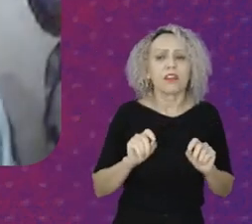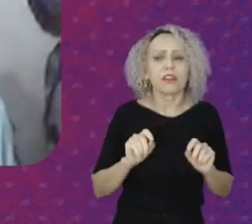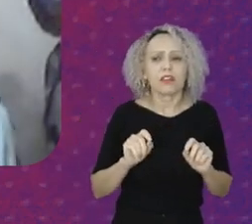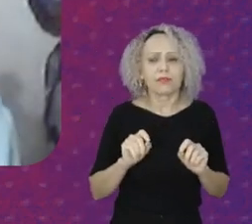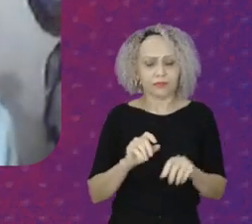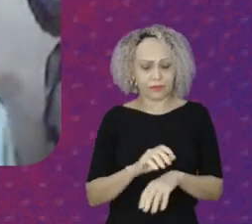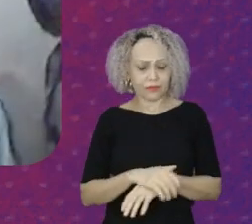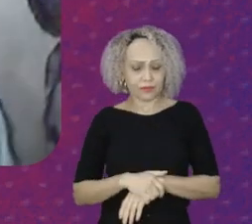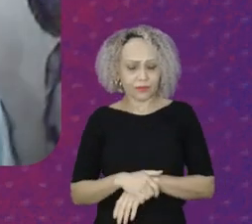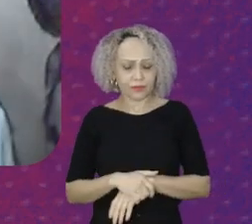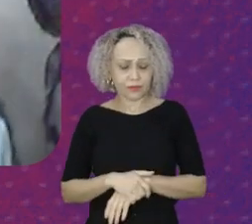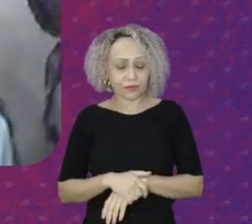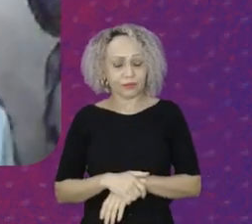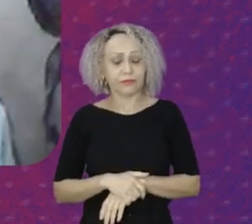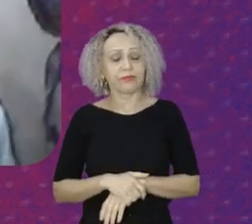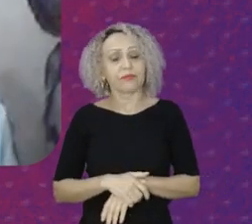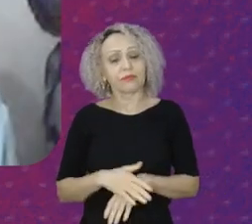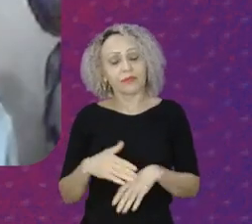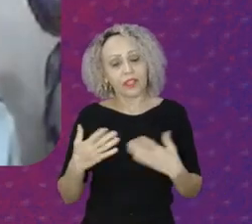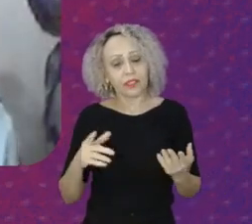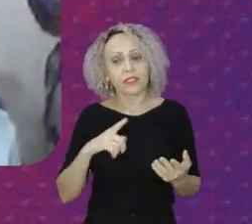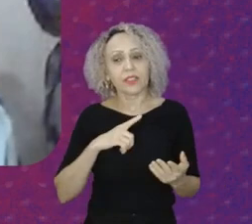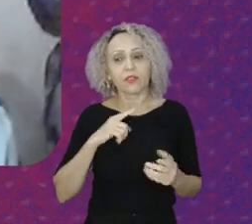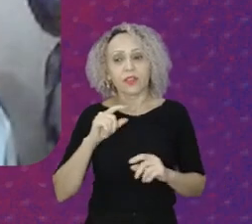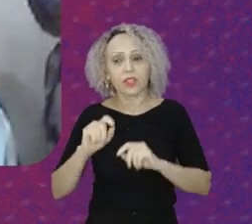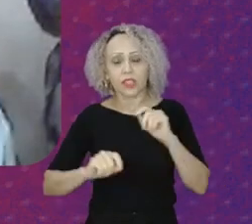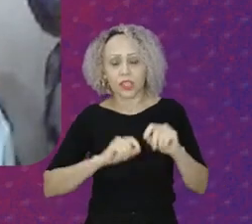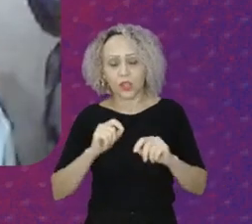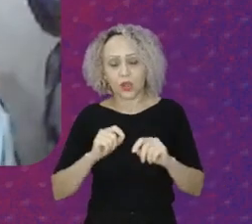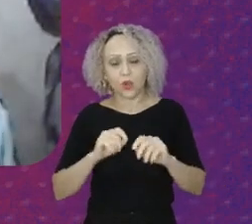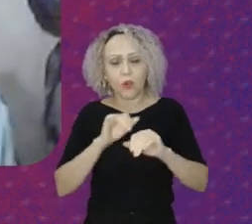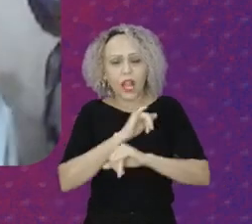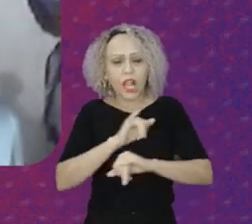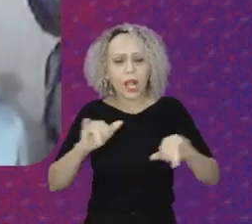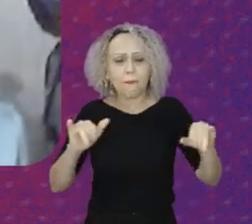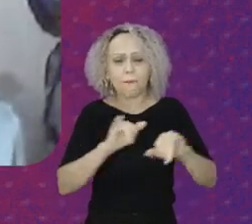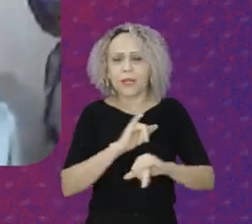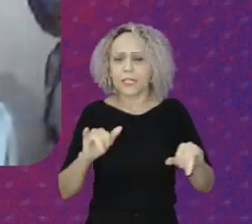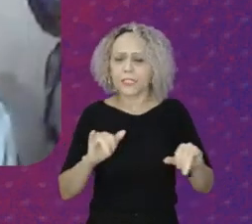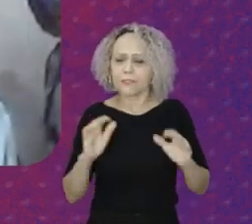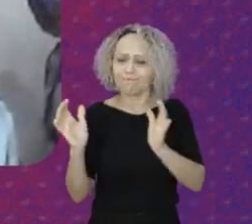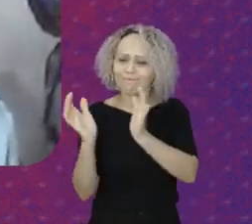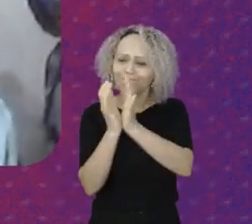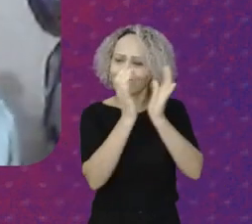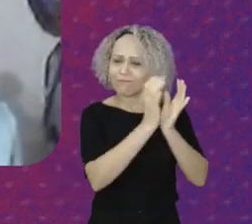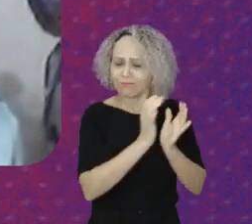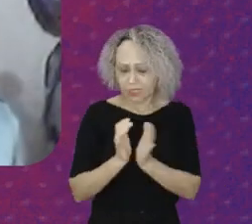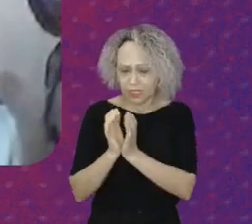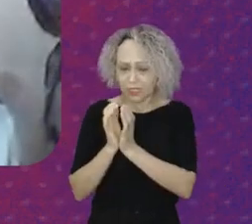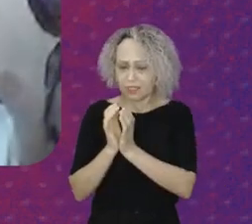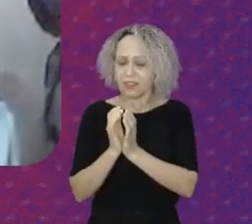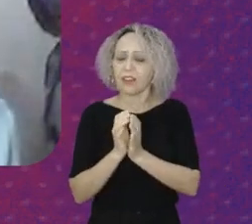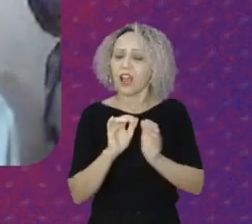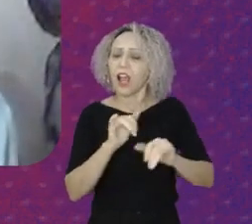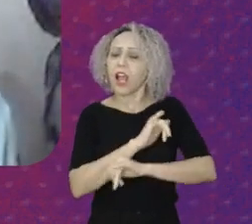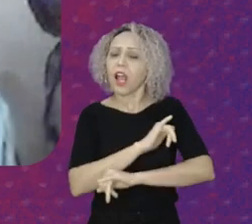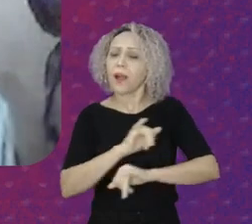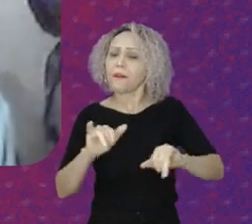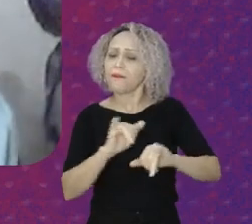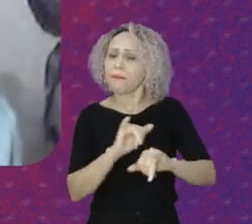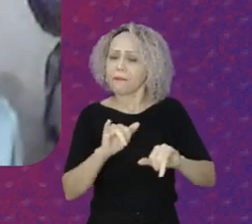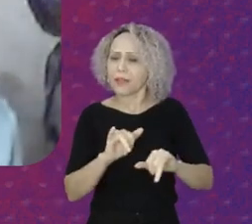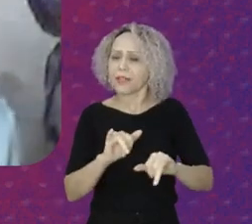E em torno de ter uma campanha bem coletiva. Ela funciona. Ela funciona. Nós